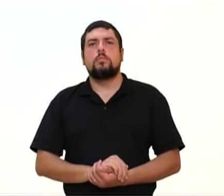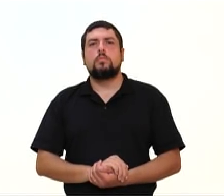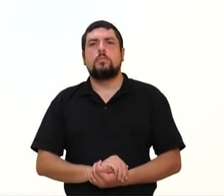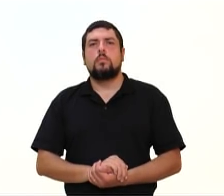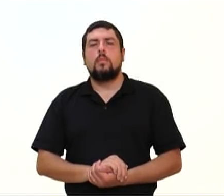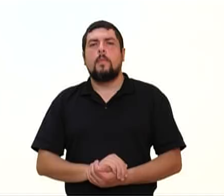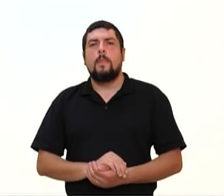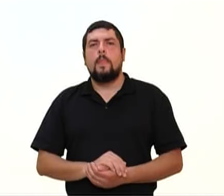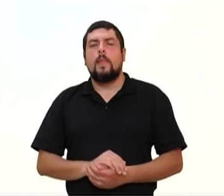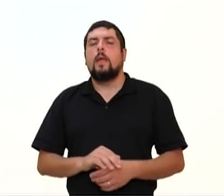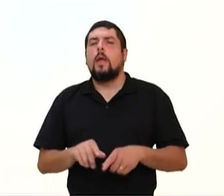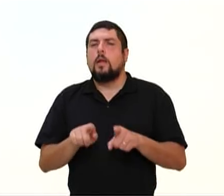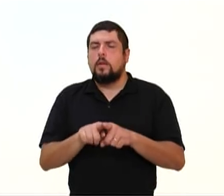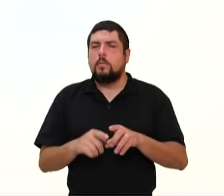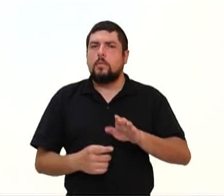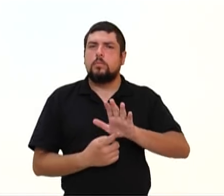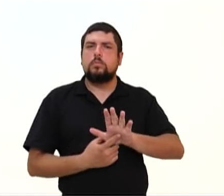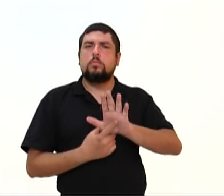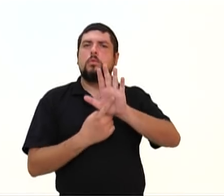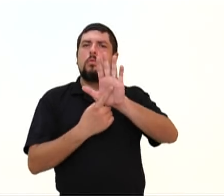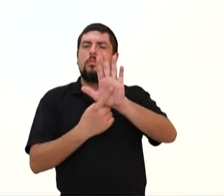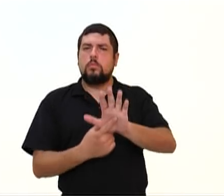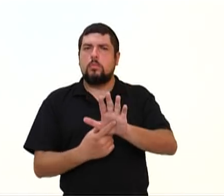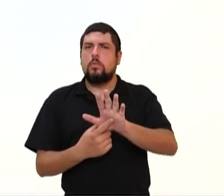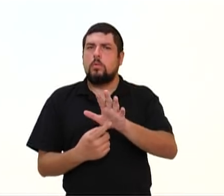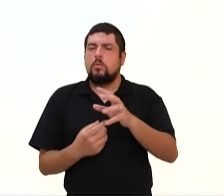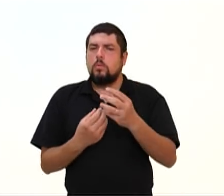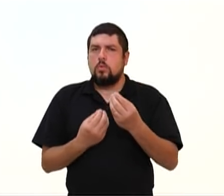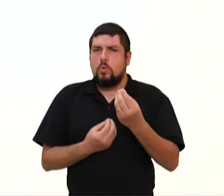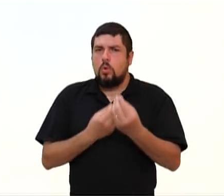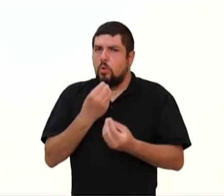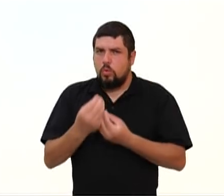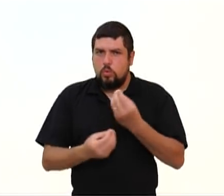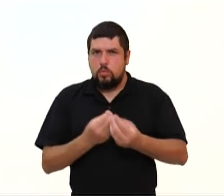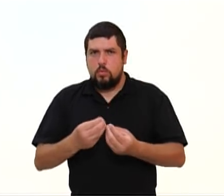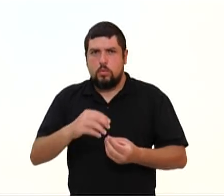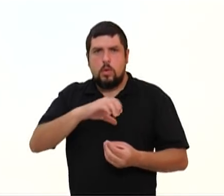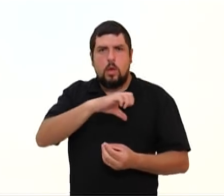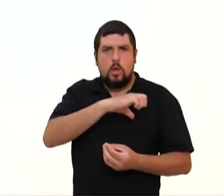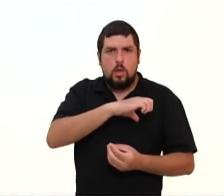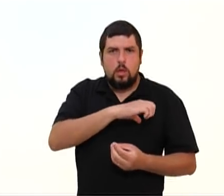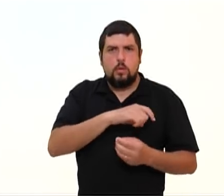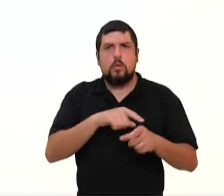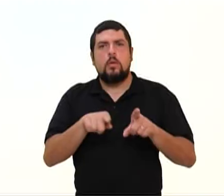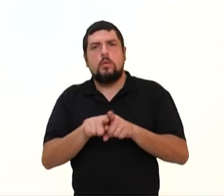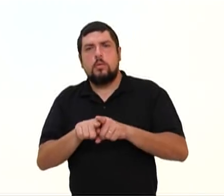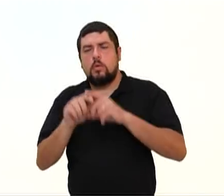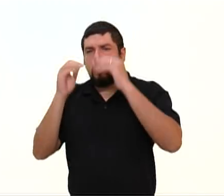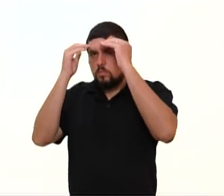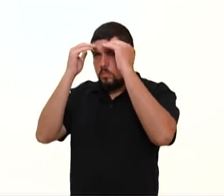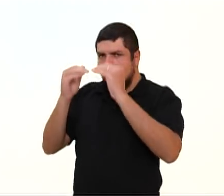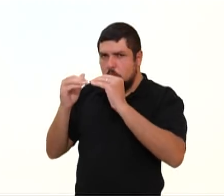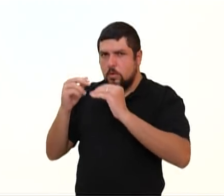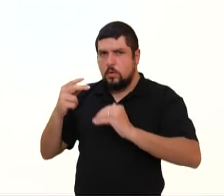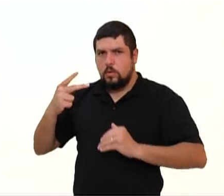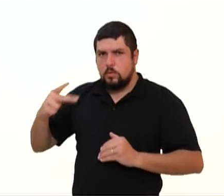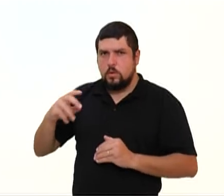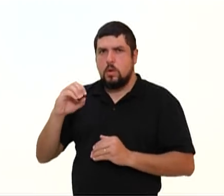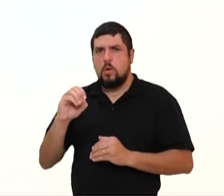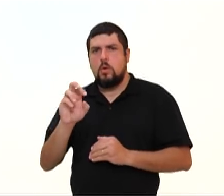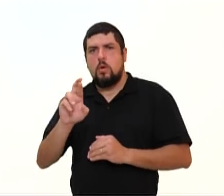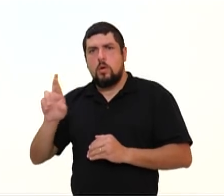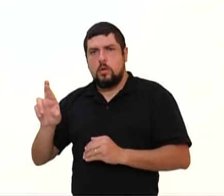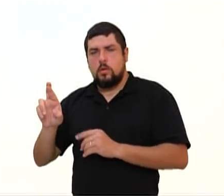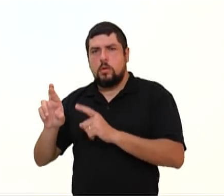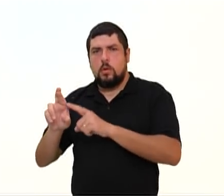O objetivo desta aula é demonstrar como os princípios éticos e valores morais existentes na matriz oriental se